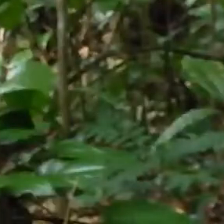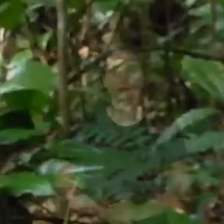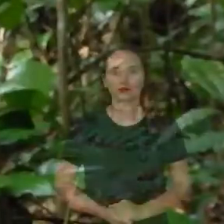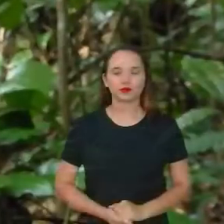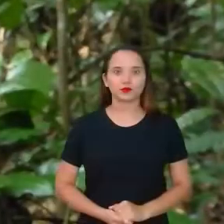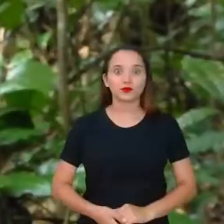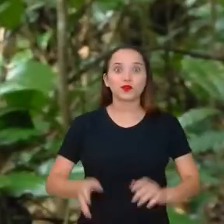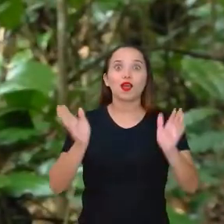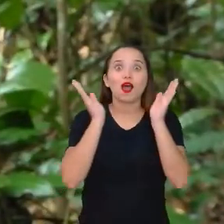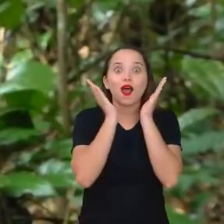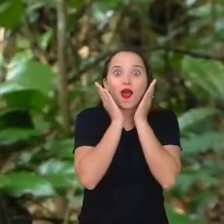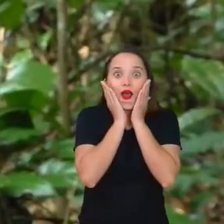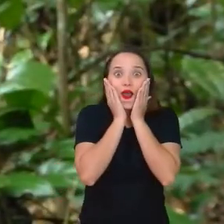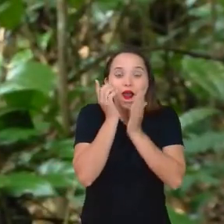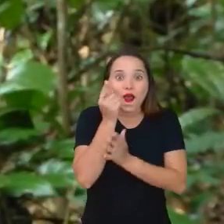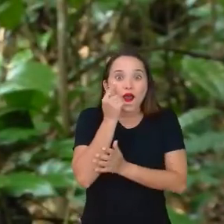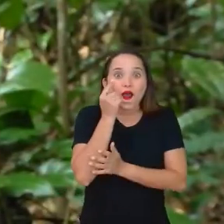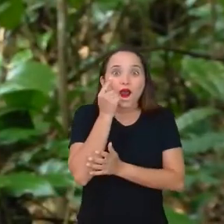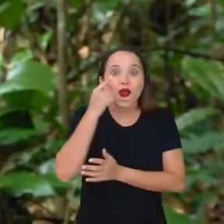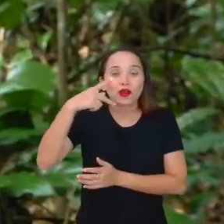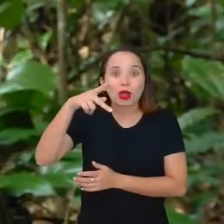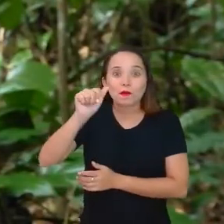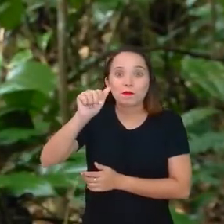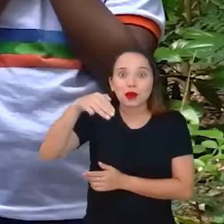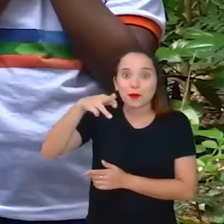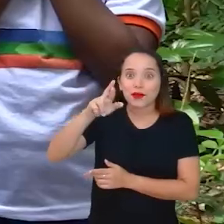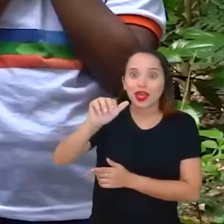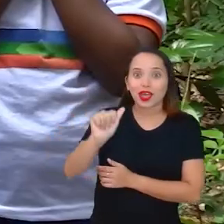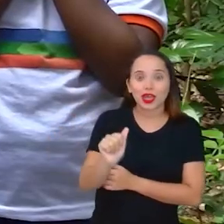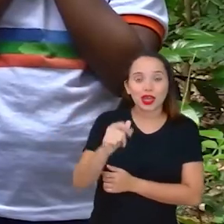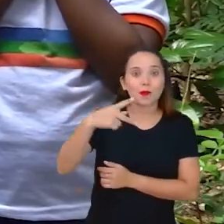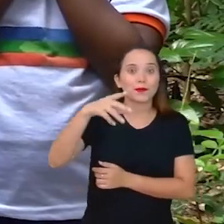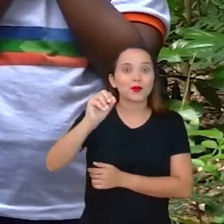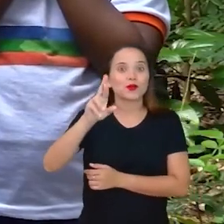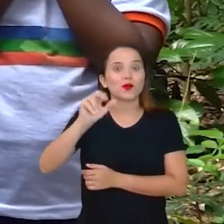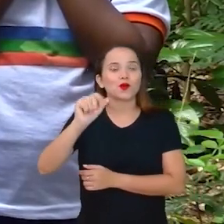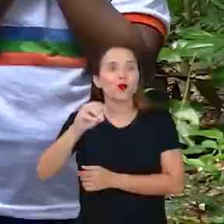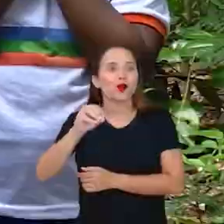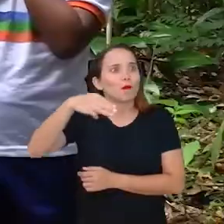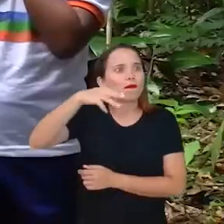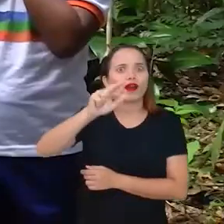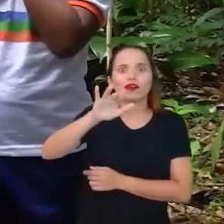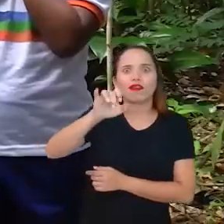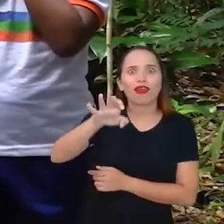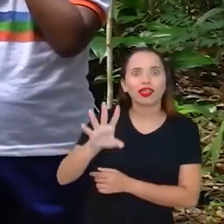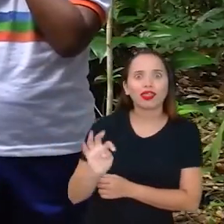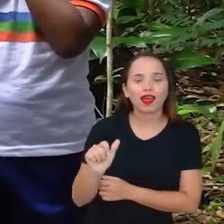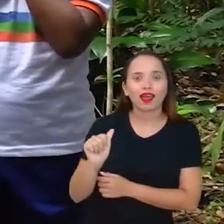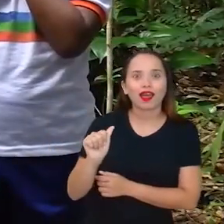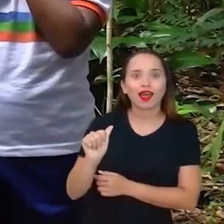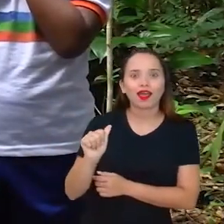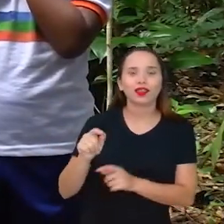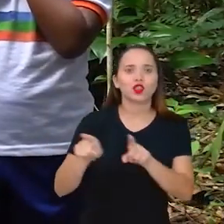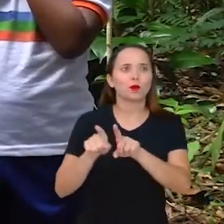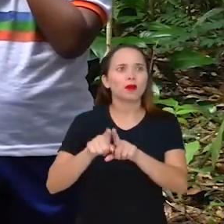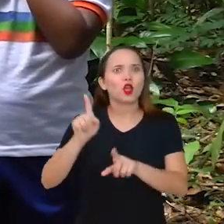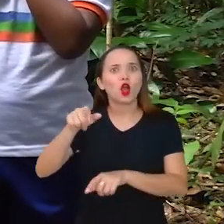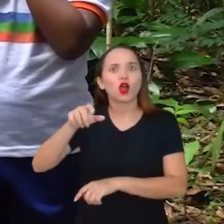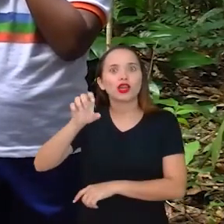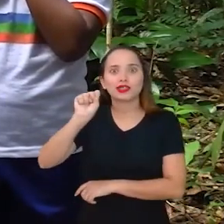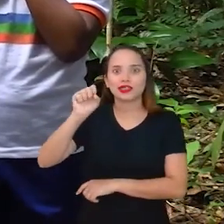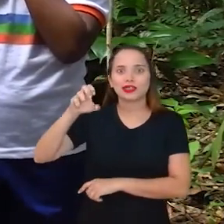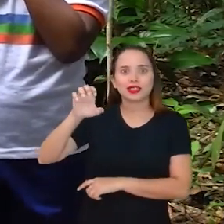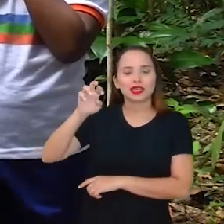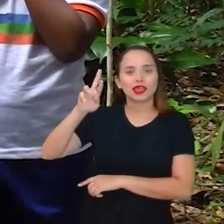Olha a Pâmela Pororoca Ô Marieta Sininho Olha a Serafina